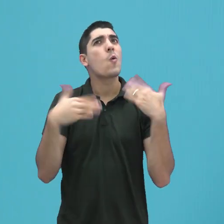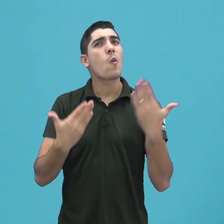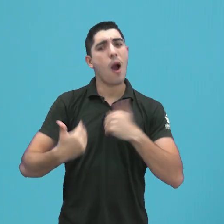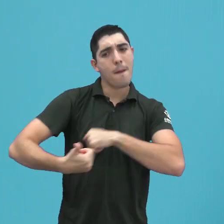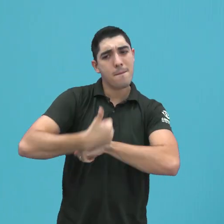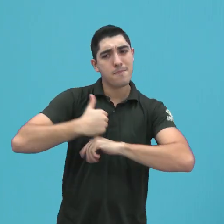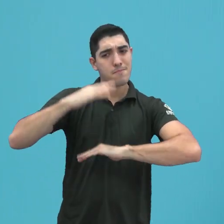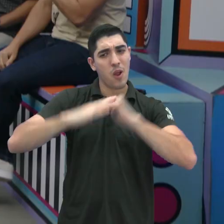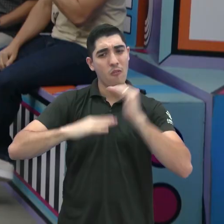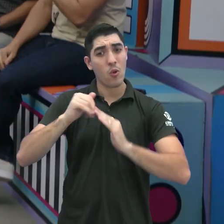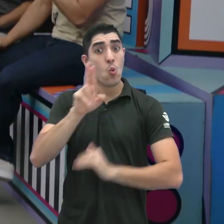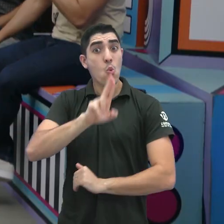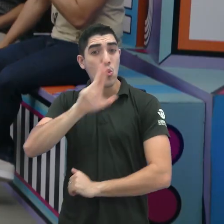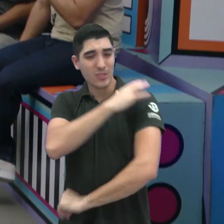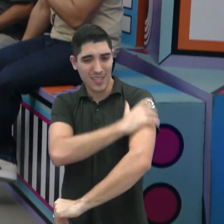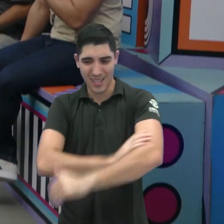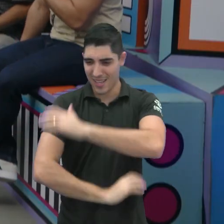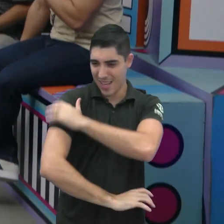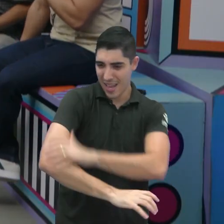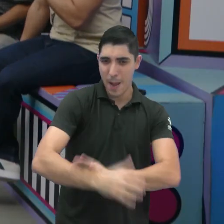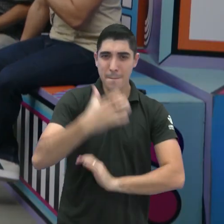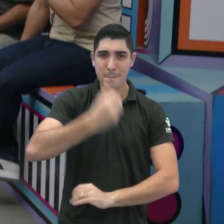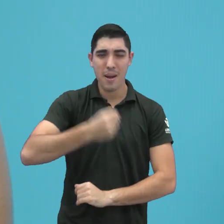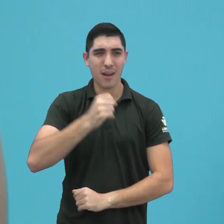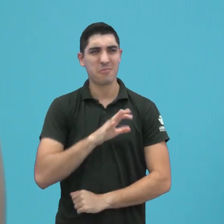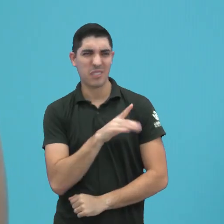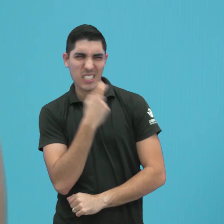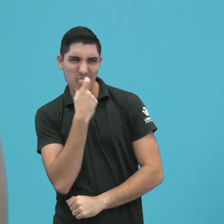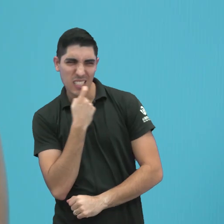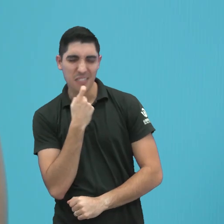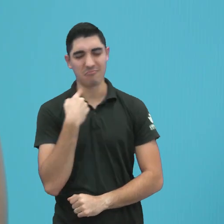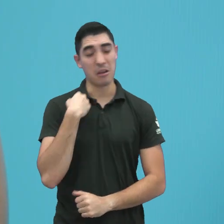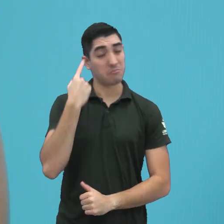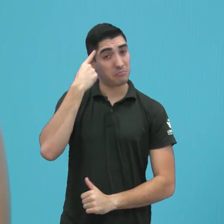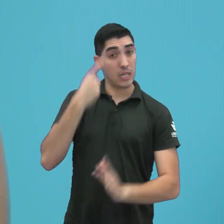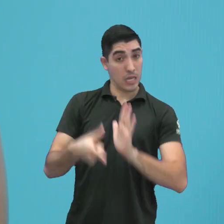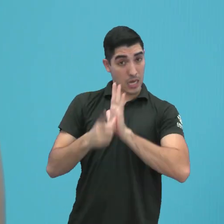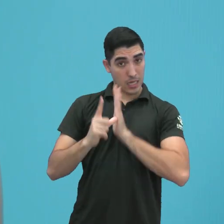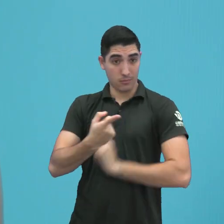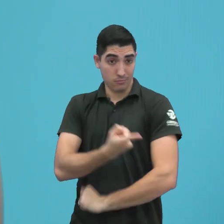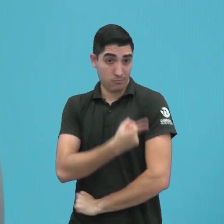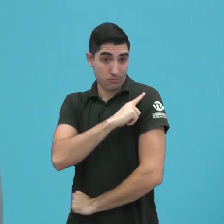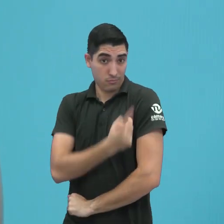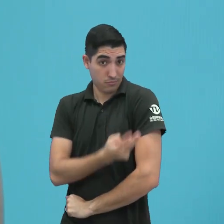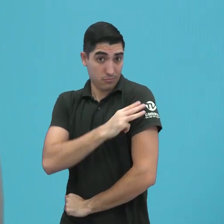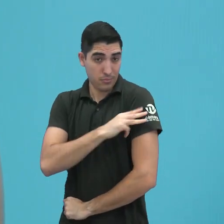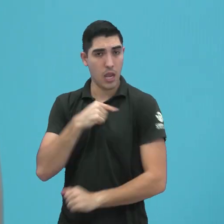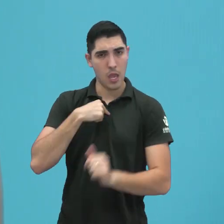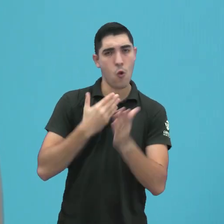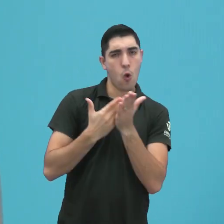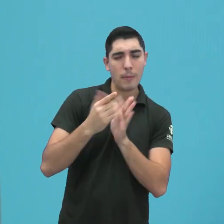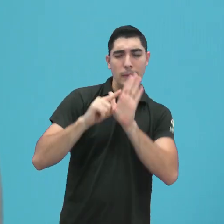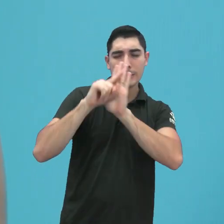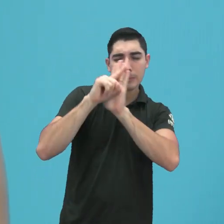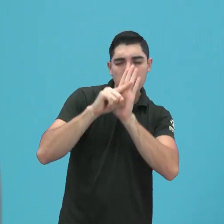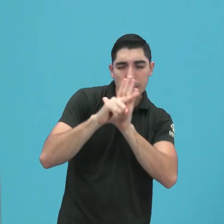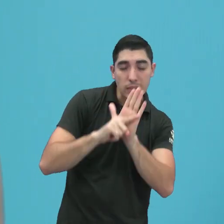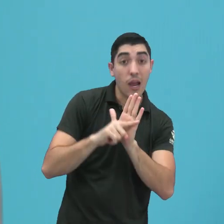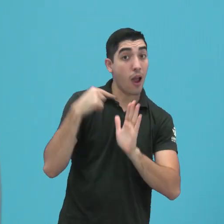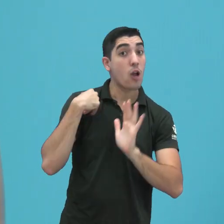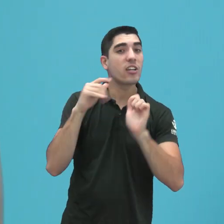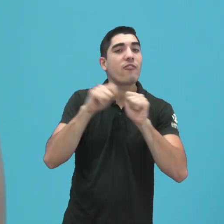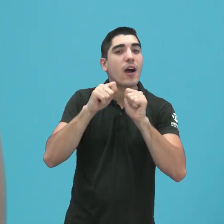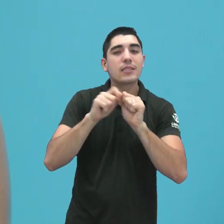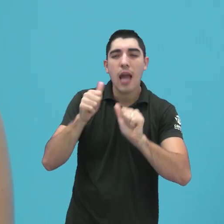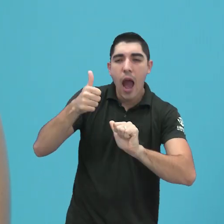ir? Então eu comecei a pesquisar na escola, no ensino médio também, muitos testes vocacionais. Assim,